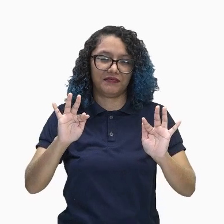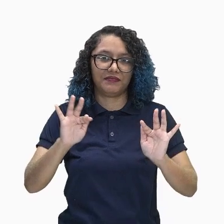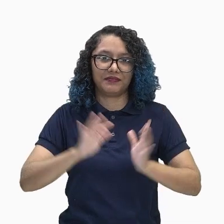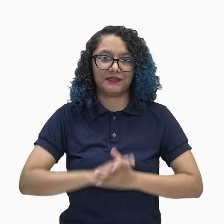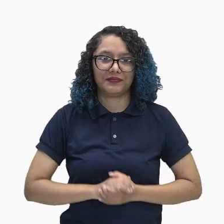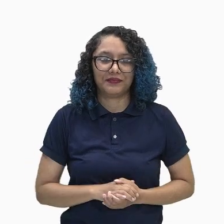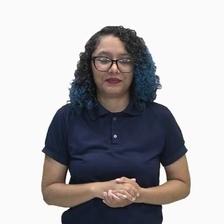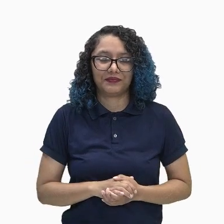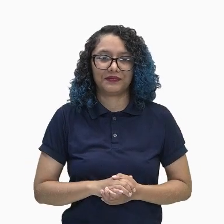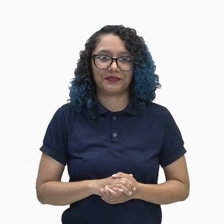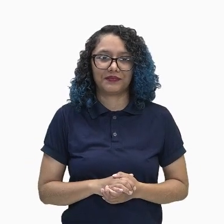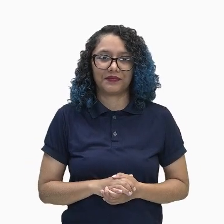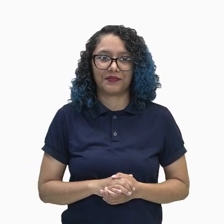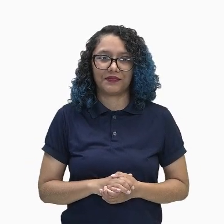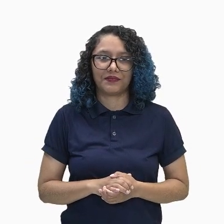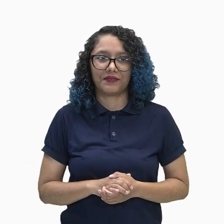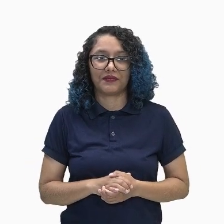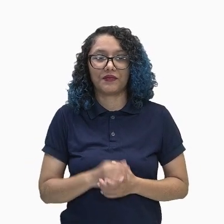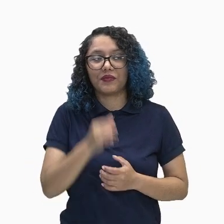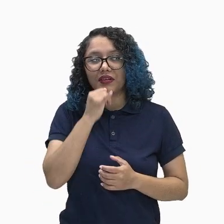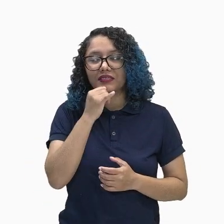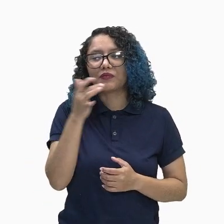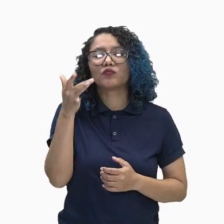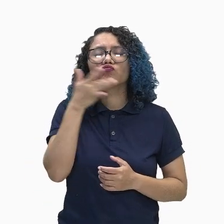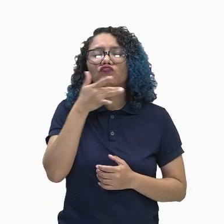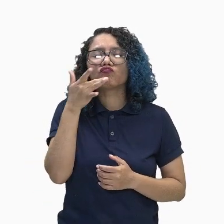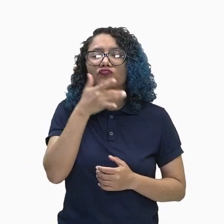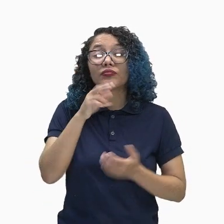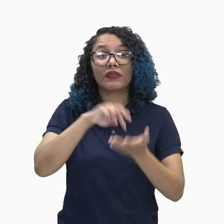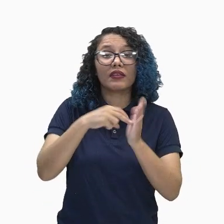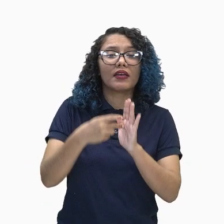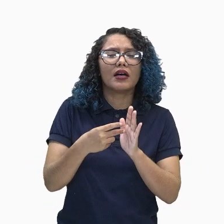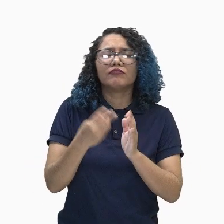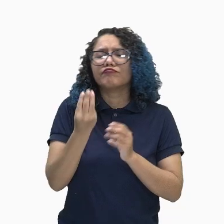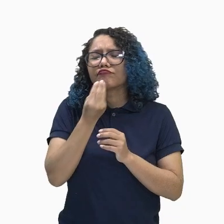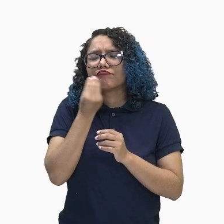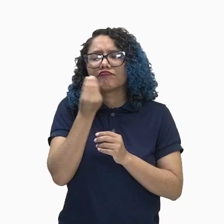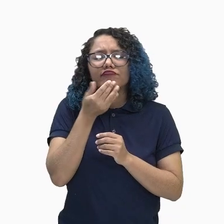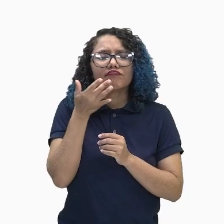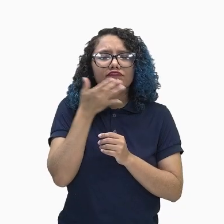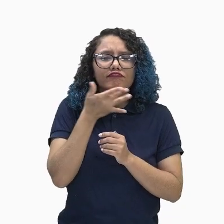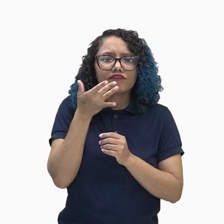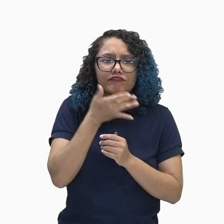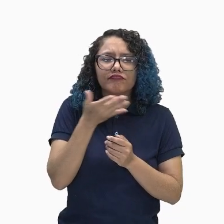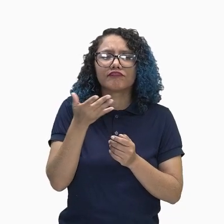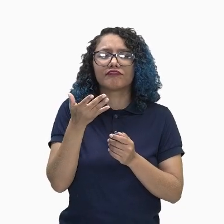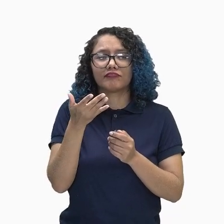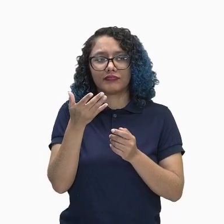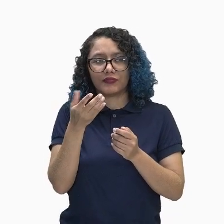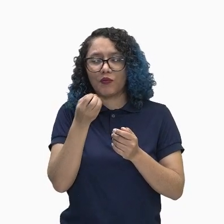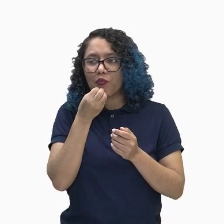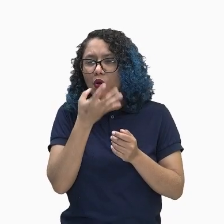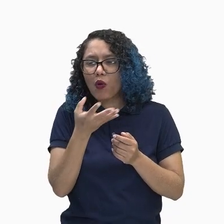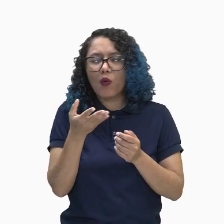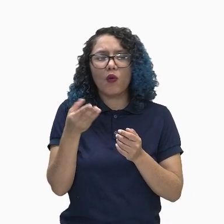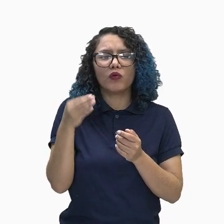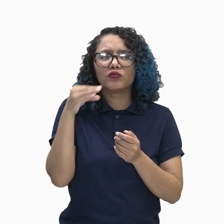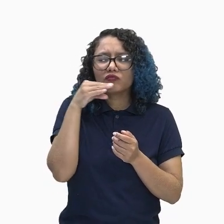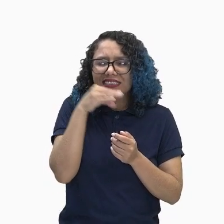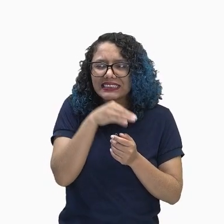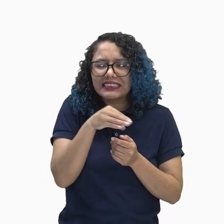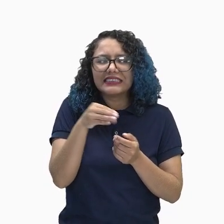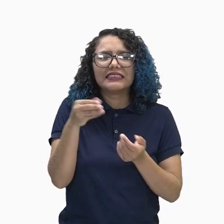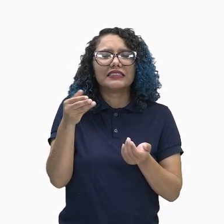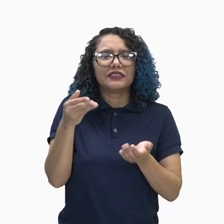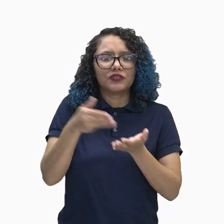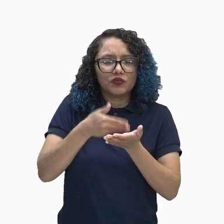afirmar. Delícia significa que estava saborosa, com bem tempero, né? Estava quentinha. Só